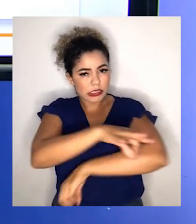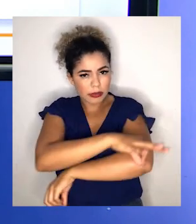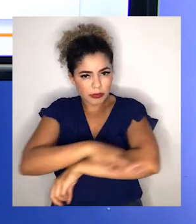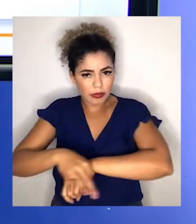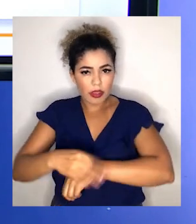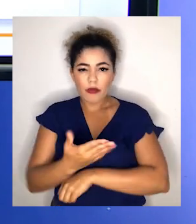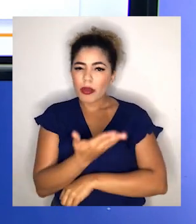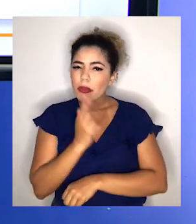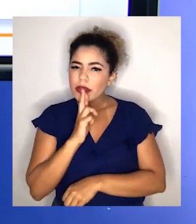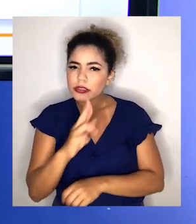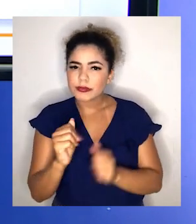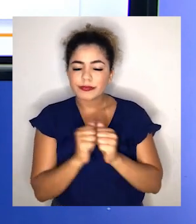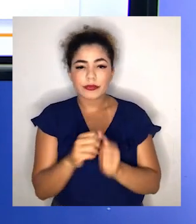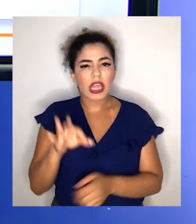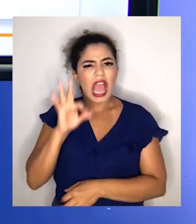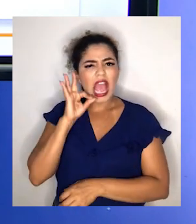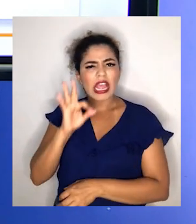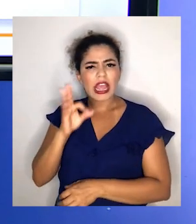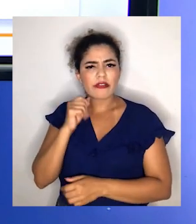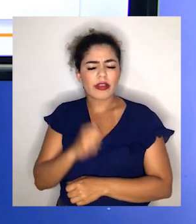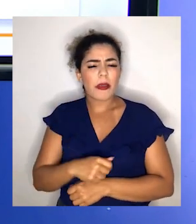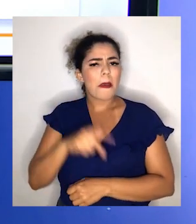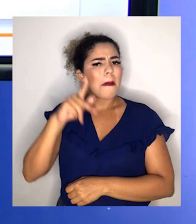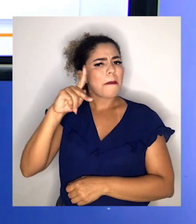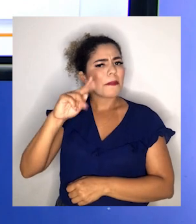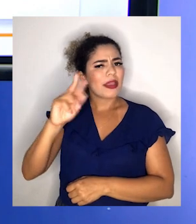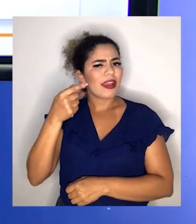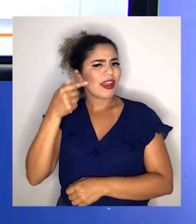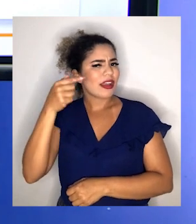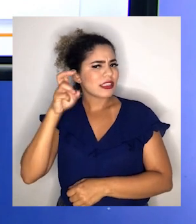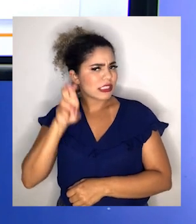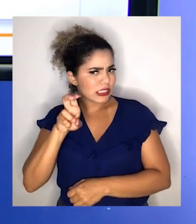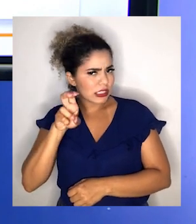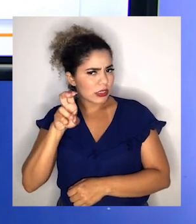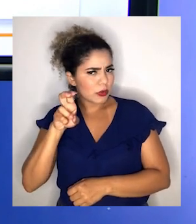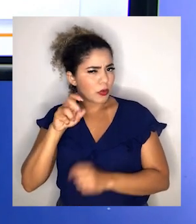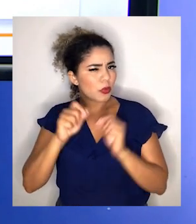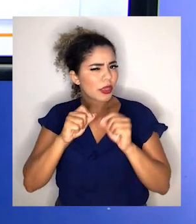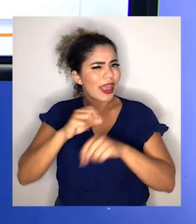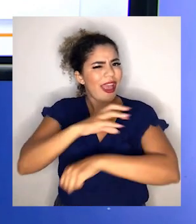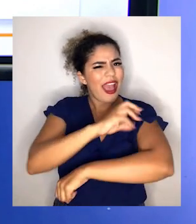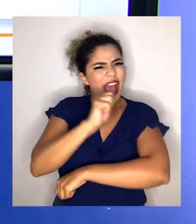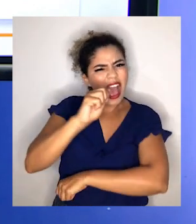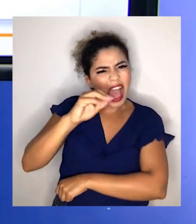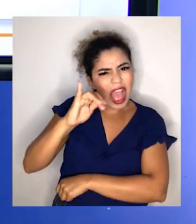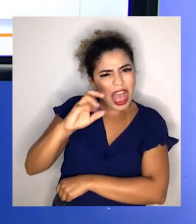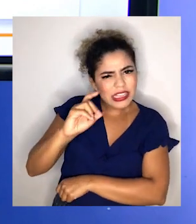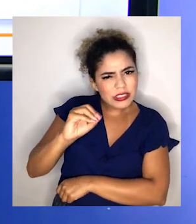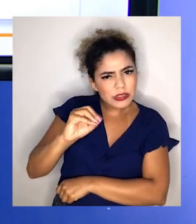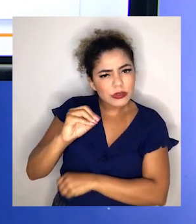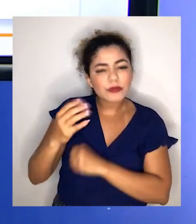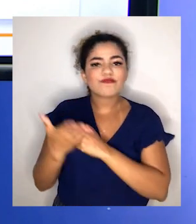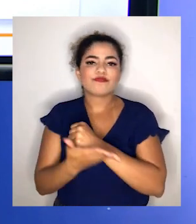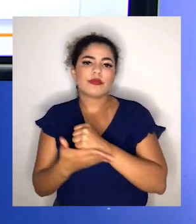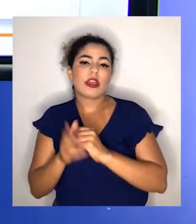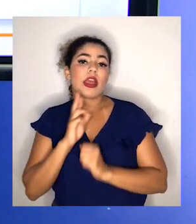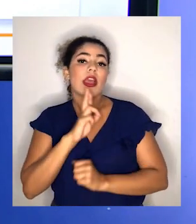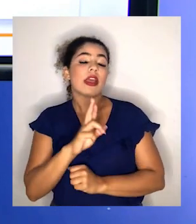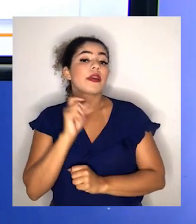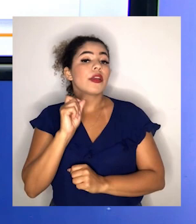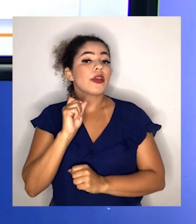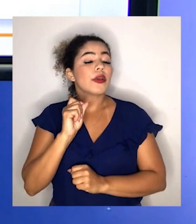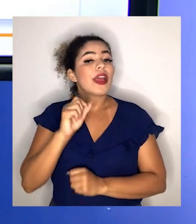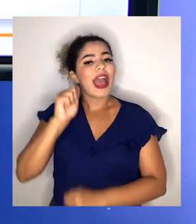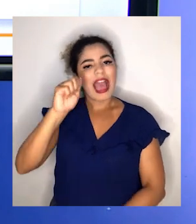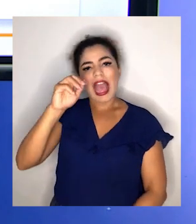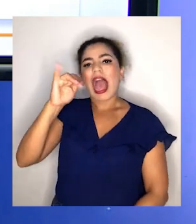Vamos responder juntos. Café, pH 5. Ele é ácido ou básico? Ele é ácido,